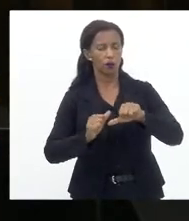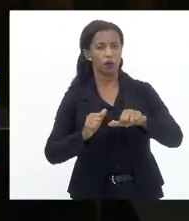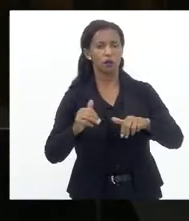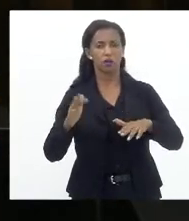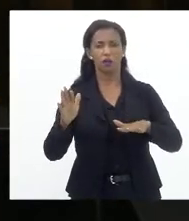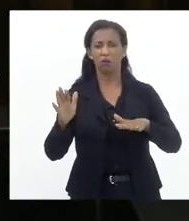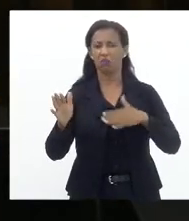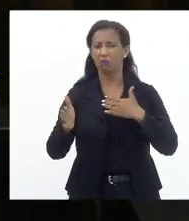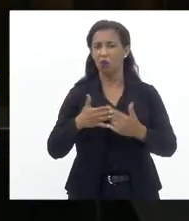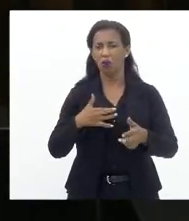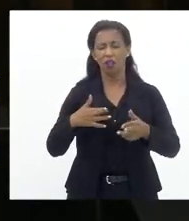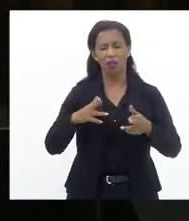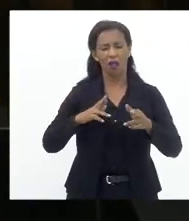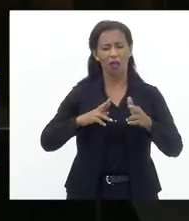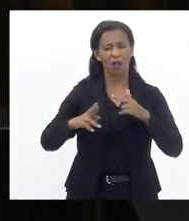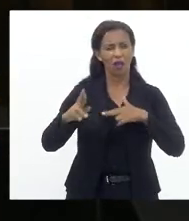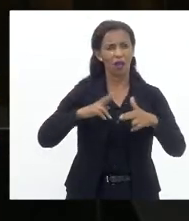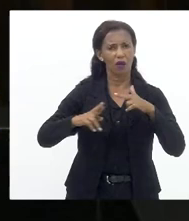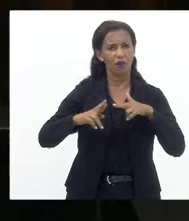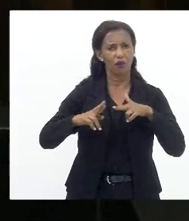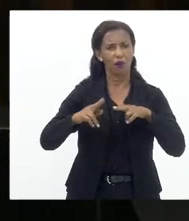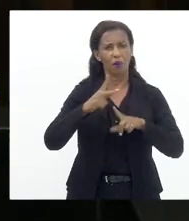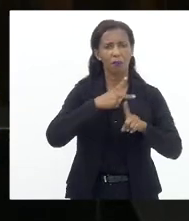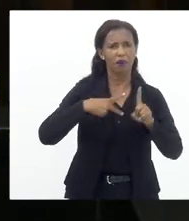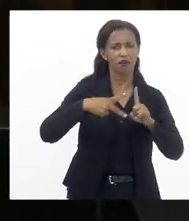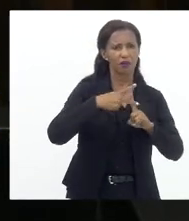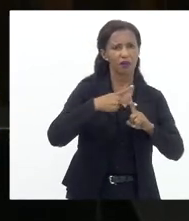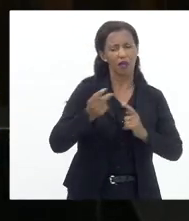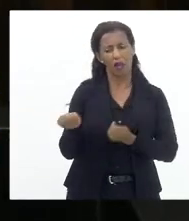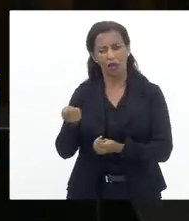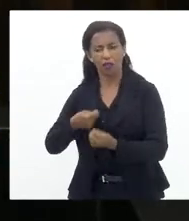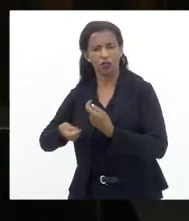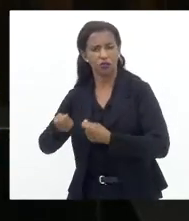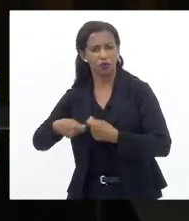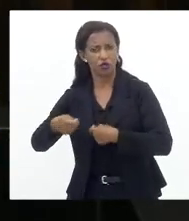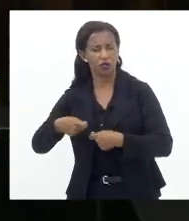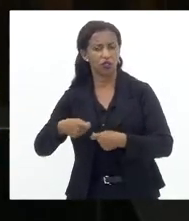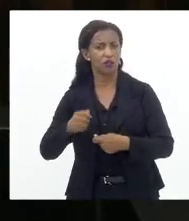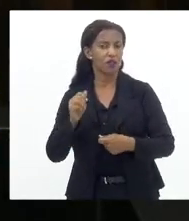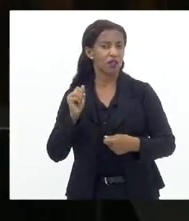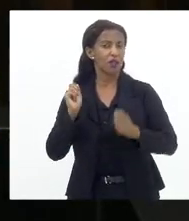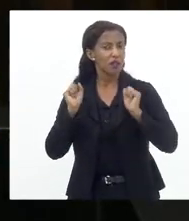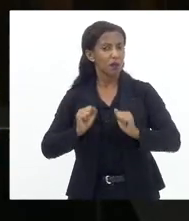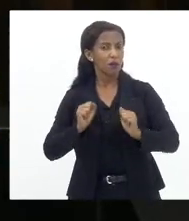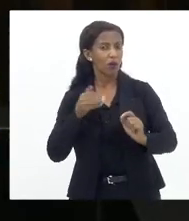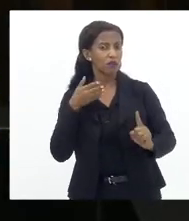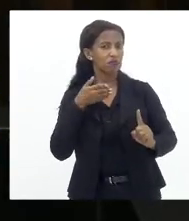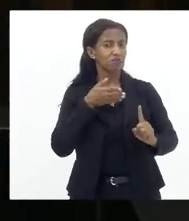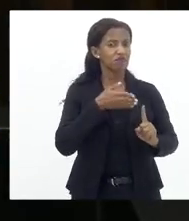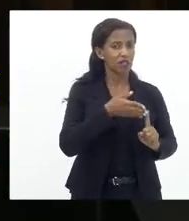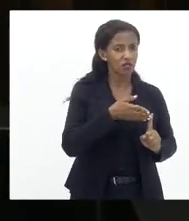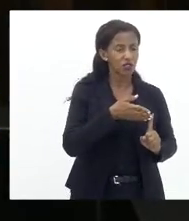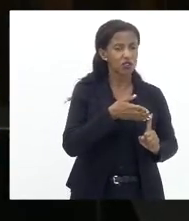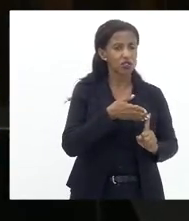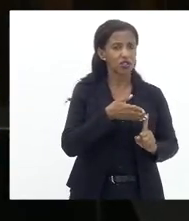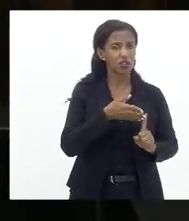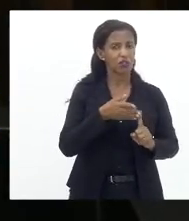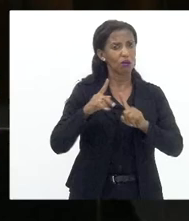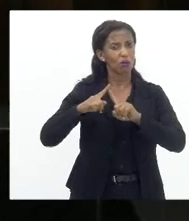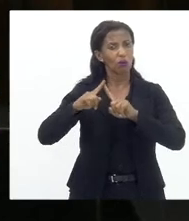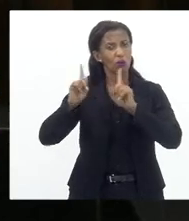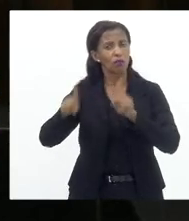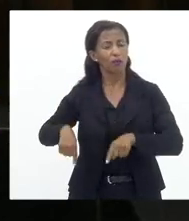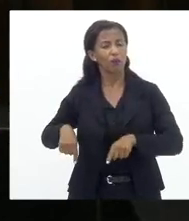reforma administrativa ou previdenciária que possa atingir o servidor público é um patrimônio desse